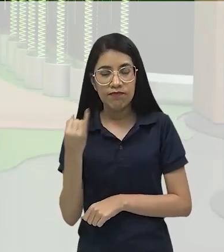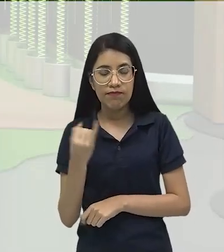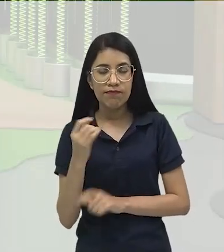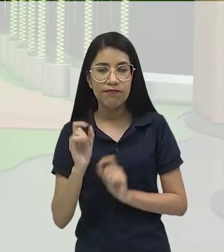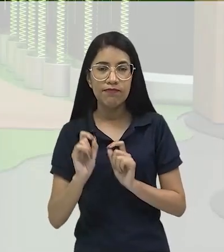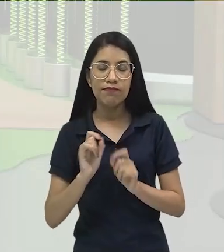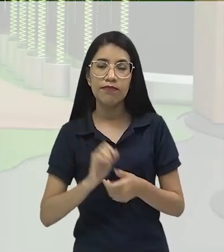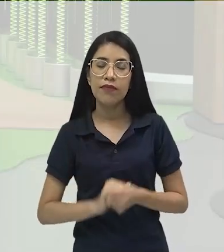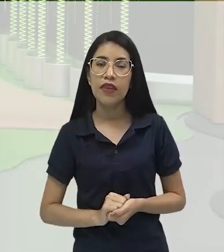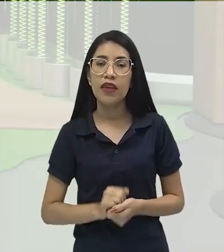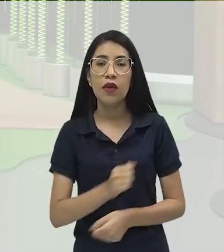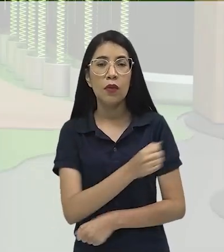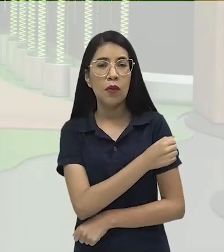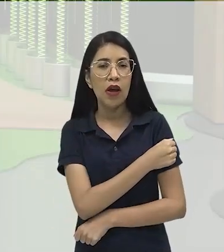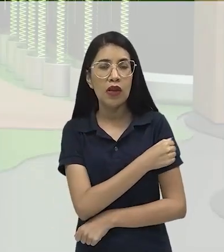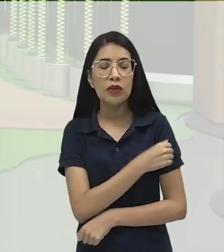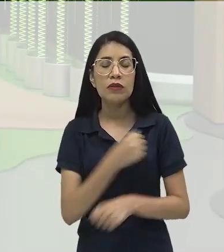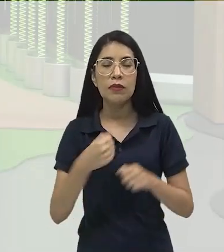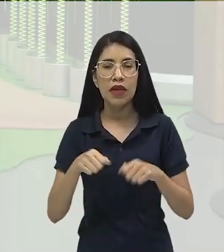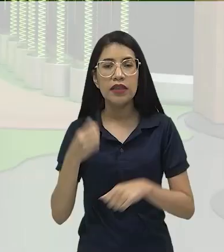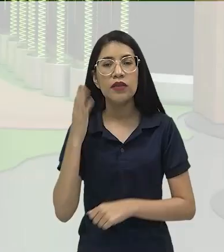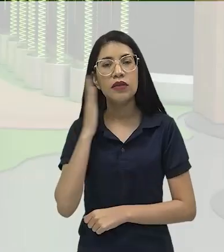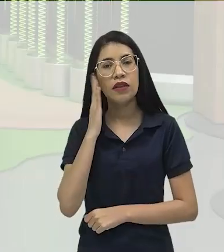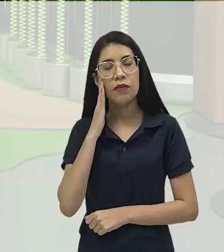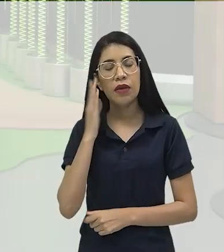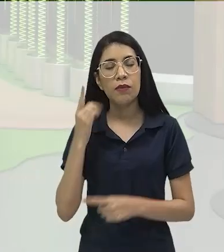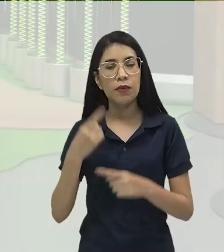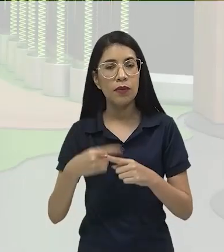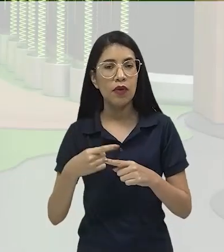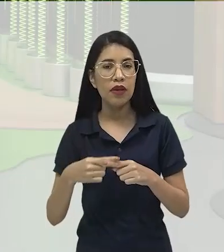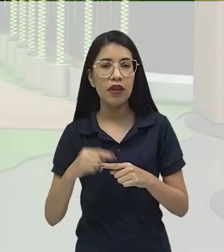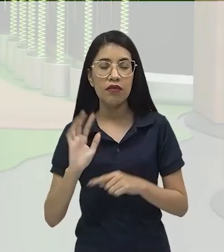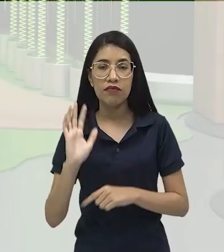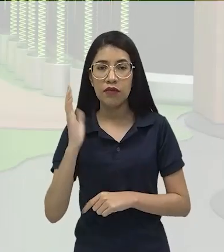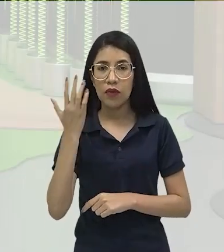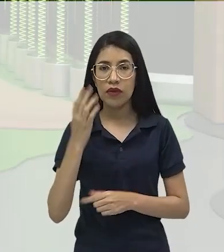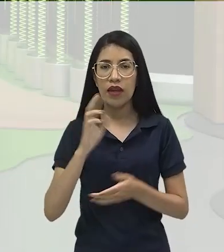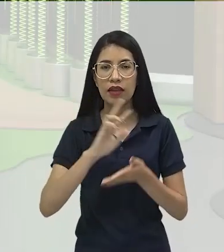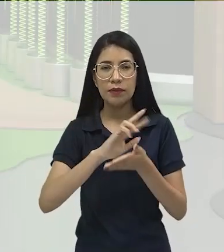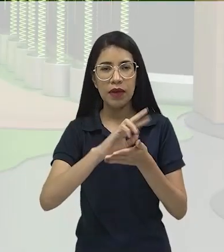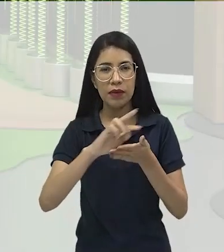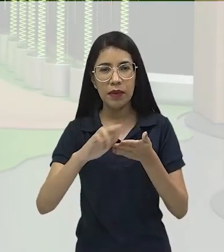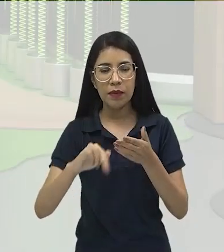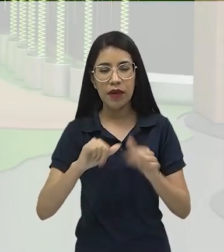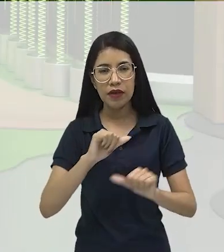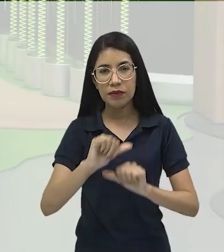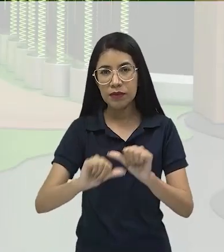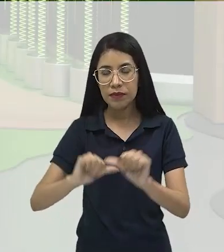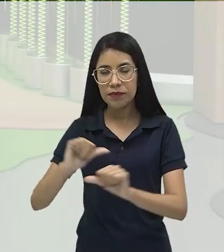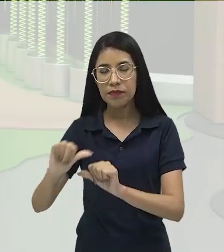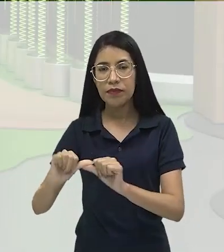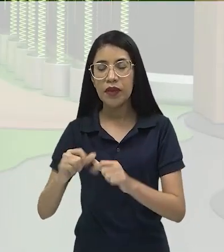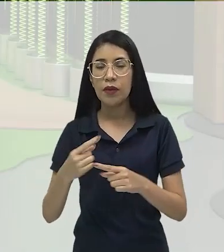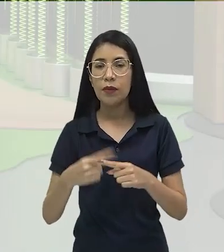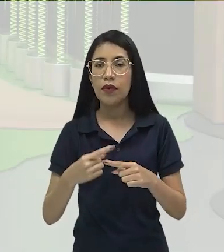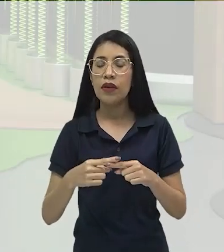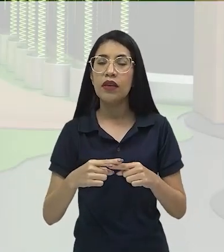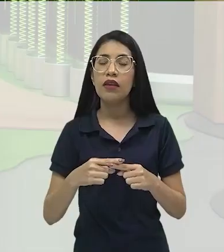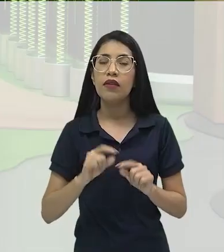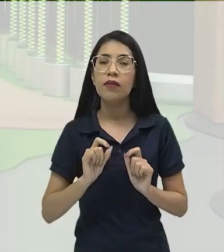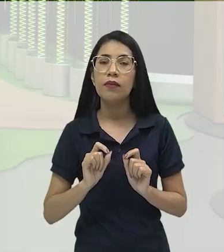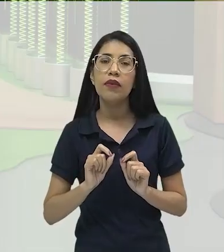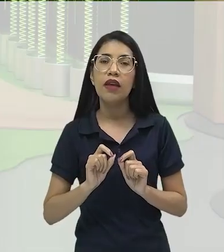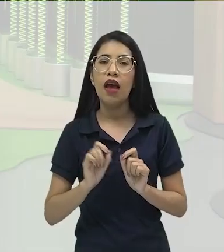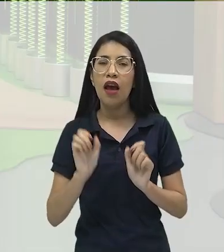importante que os nossos alunos saibam o porquê que isso acontece, né? Porque essa grande quantidade